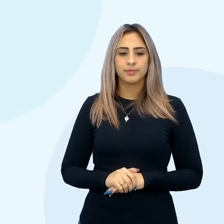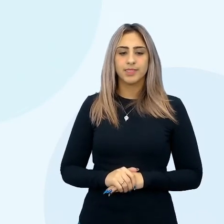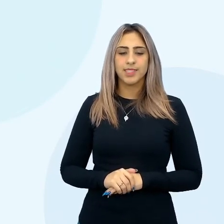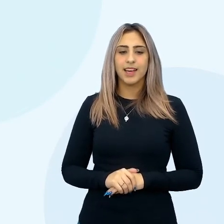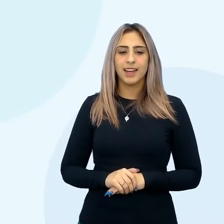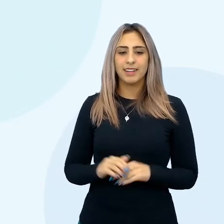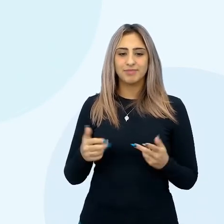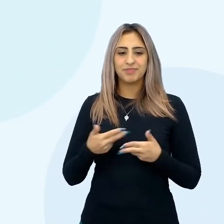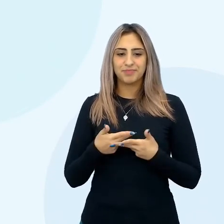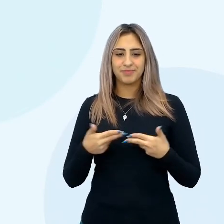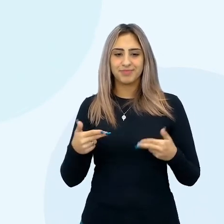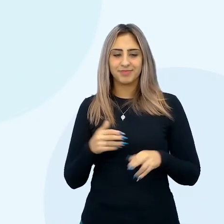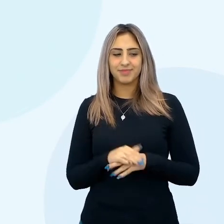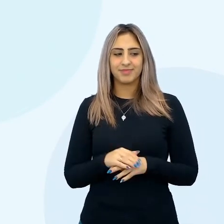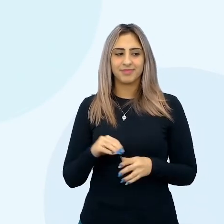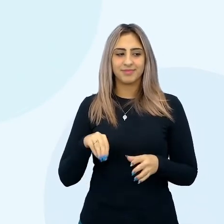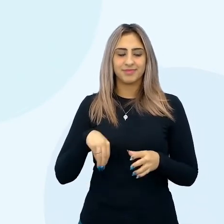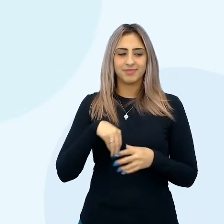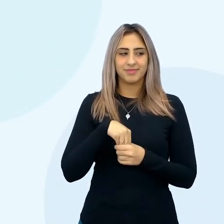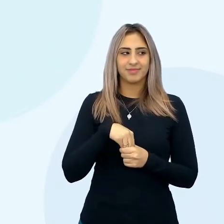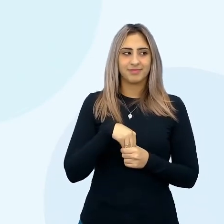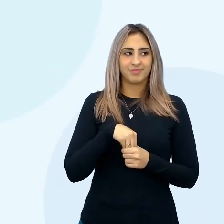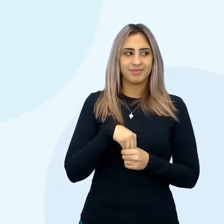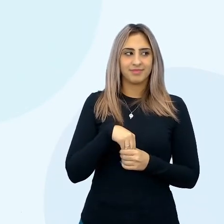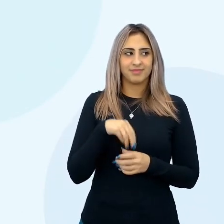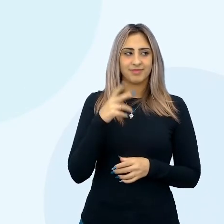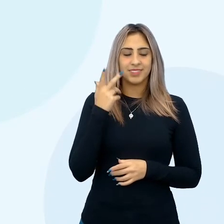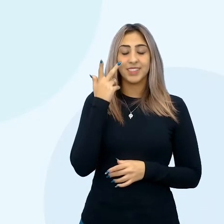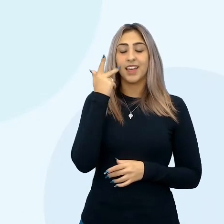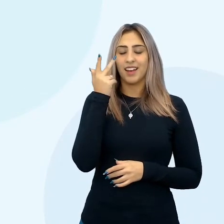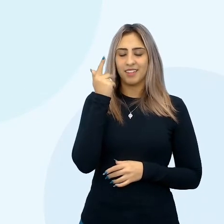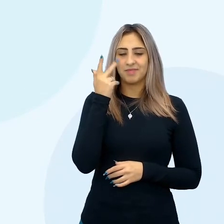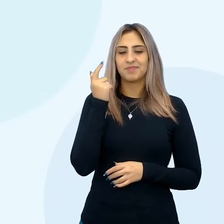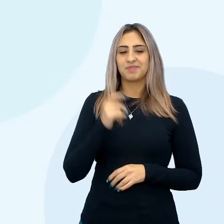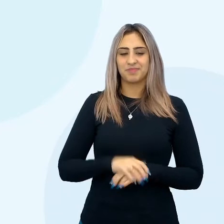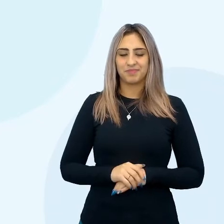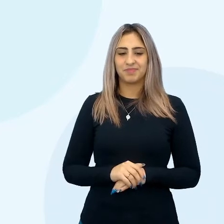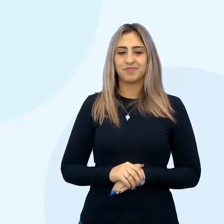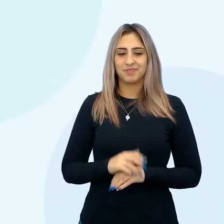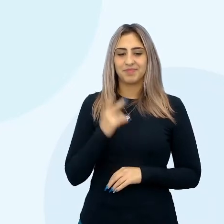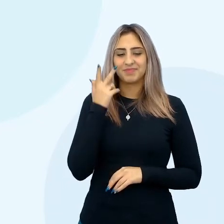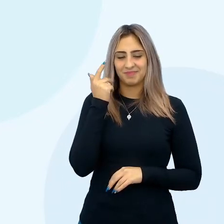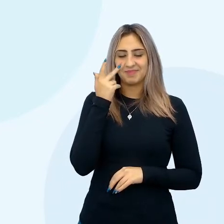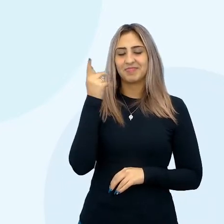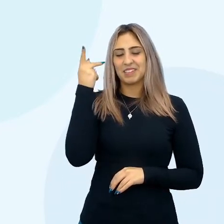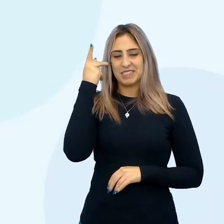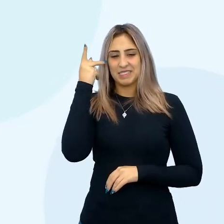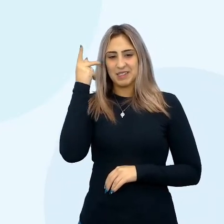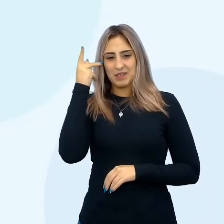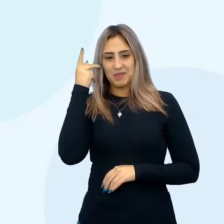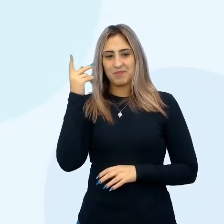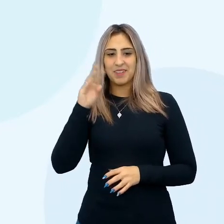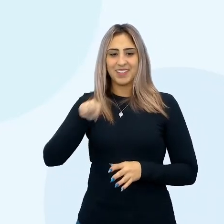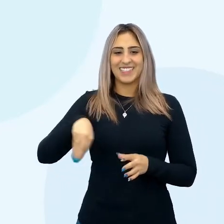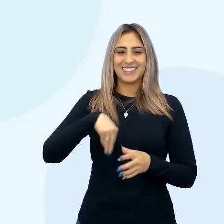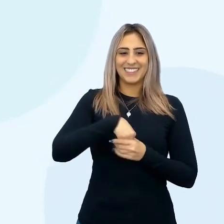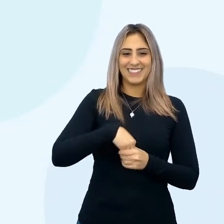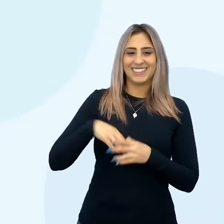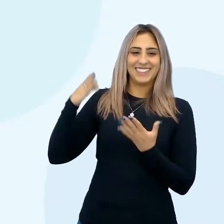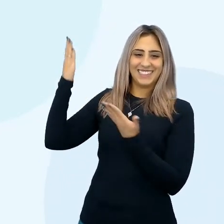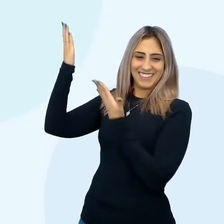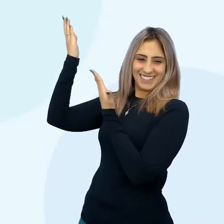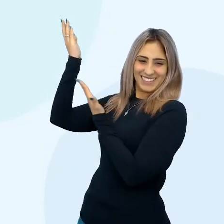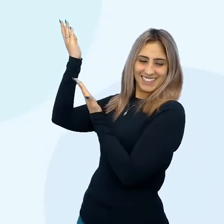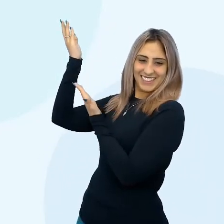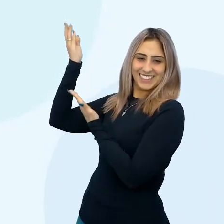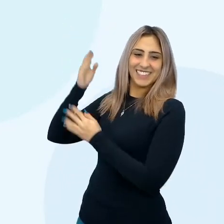gente tem como conhecer o Brasil, entrar em contato com o Brasil, né? Mas, olha só, São Paulo, O Bandido da Luz Vermelha. Esse também